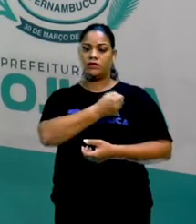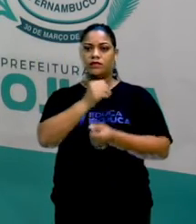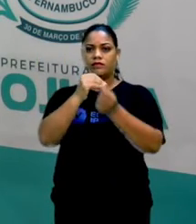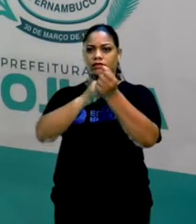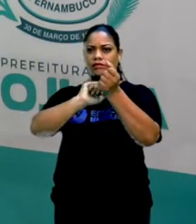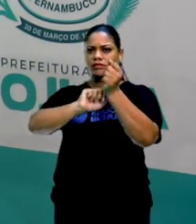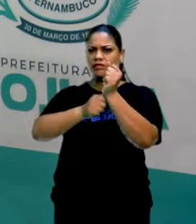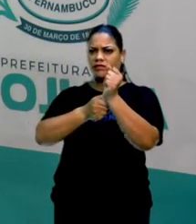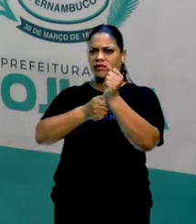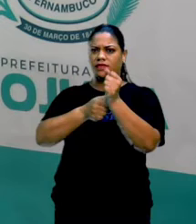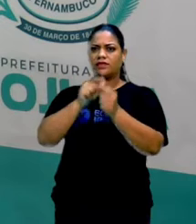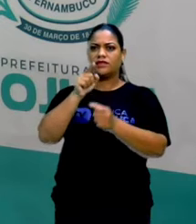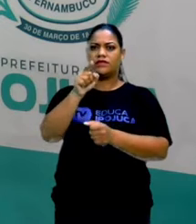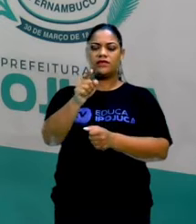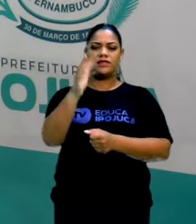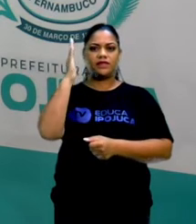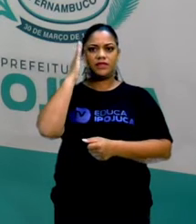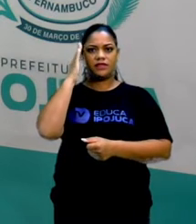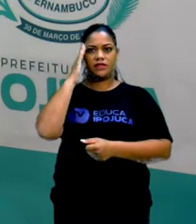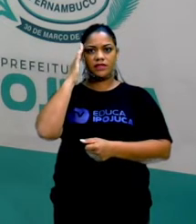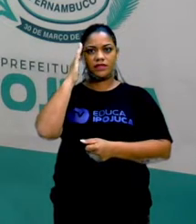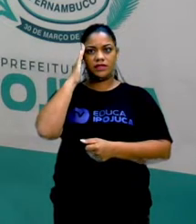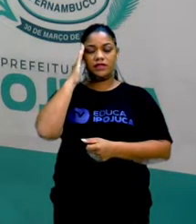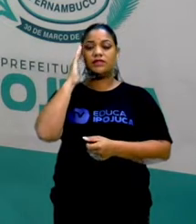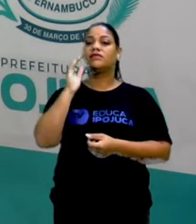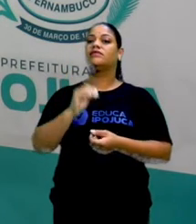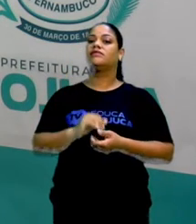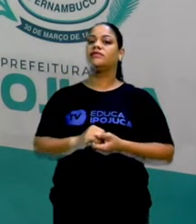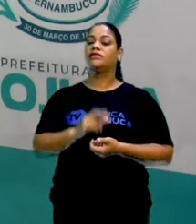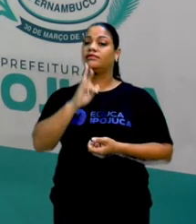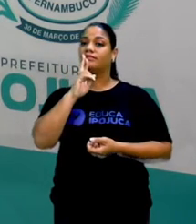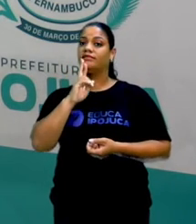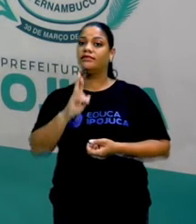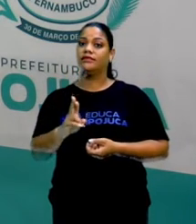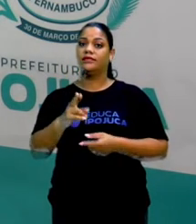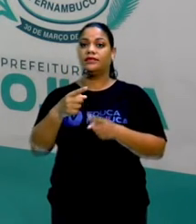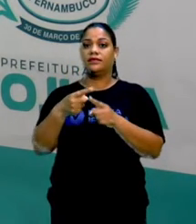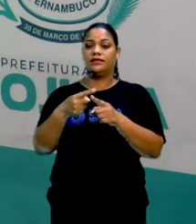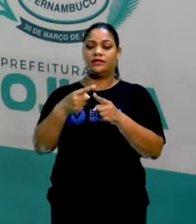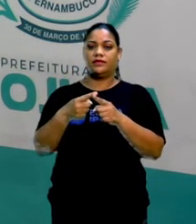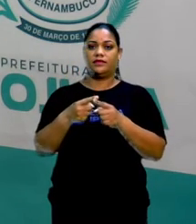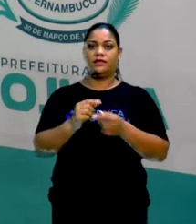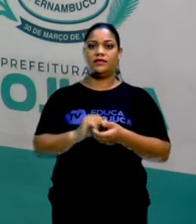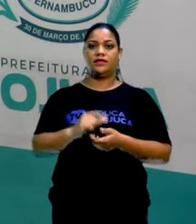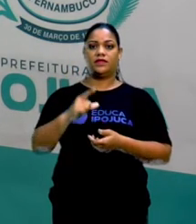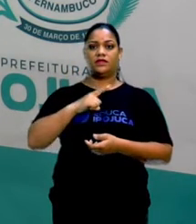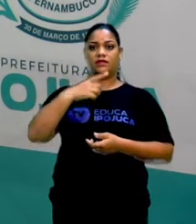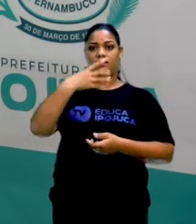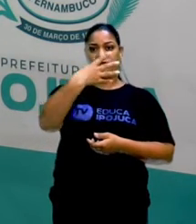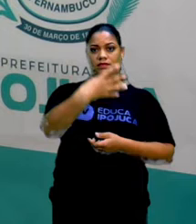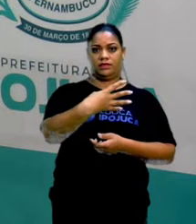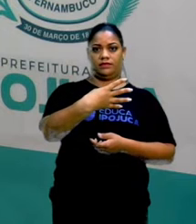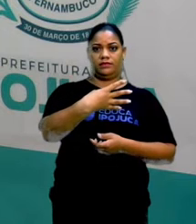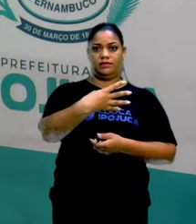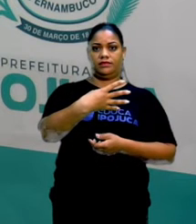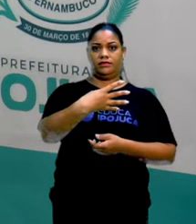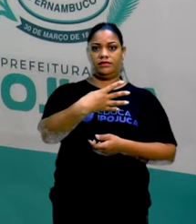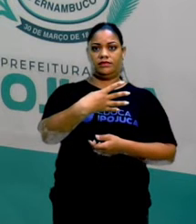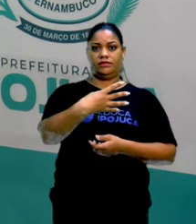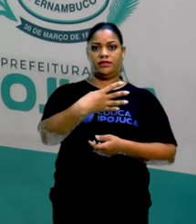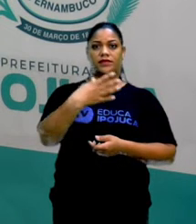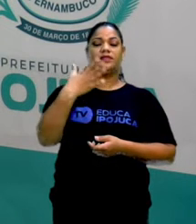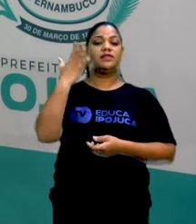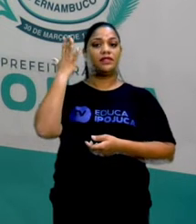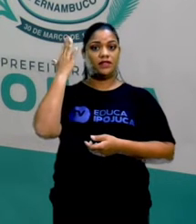escondidinho ali, você vai compreender pelo resto. Por quê? Porque se aqui eu tenho 4 e aqui eu